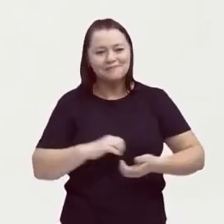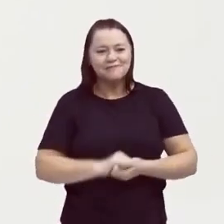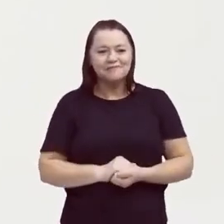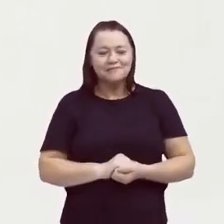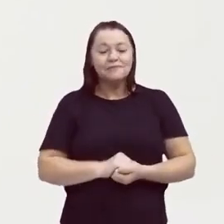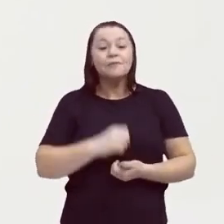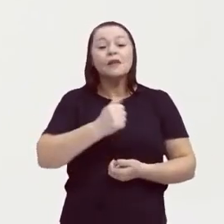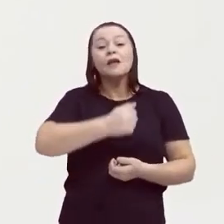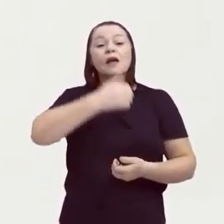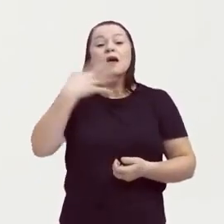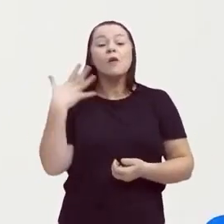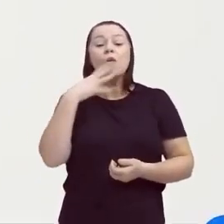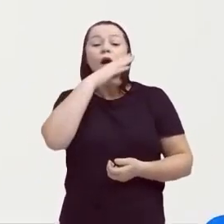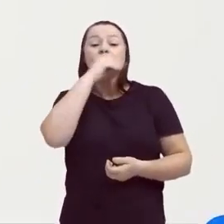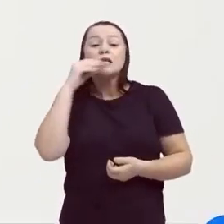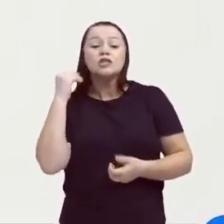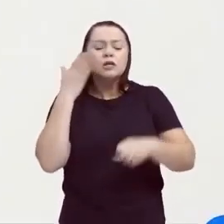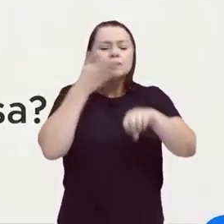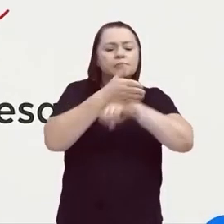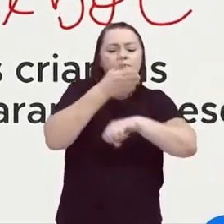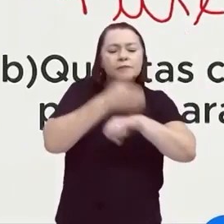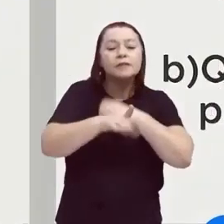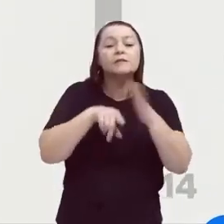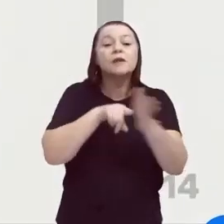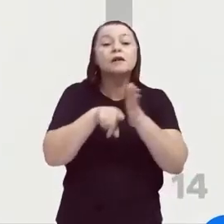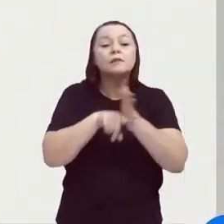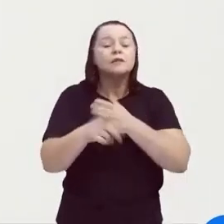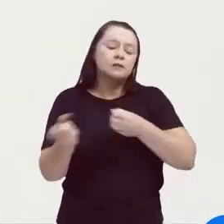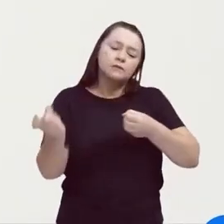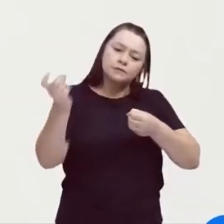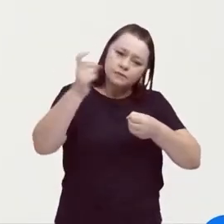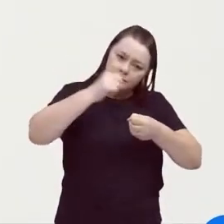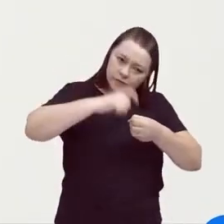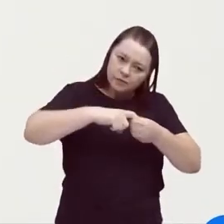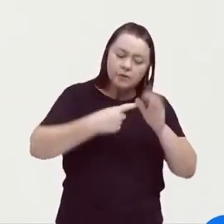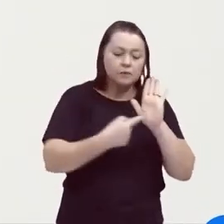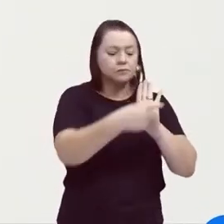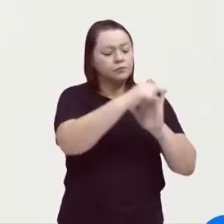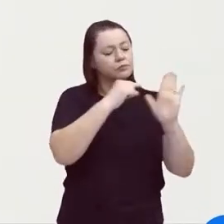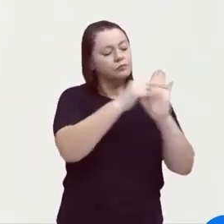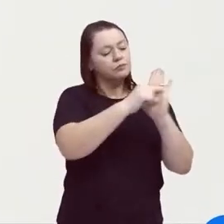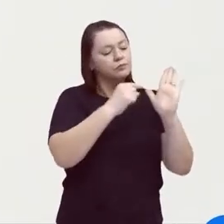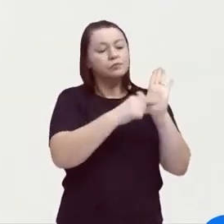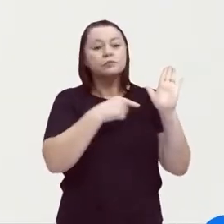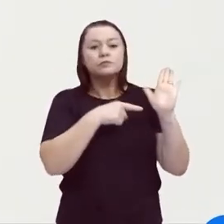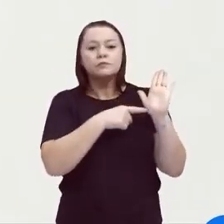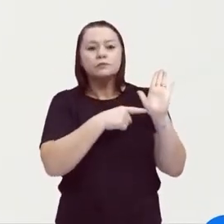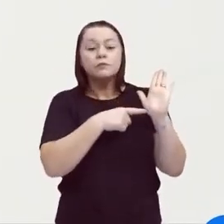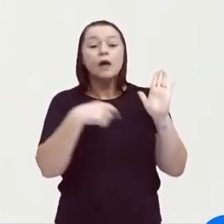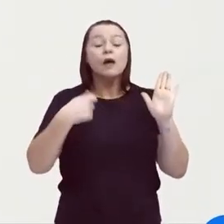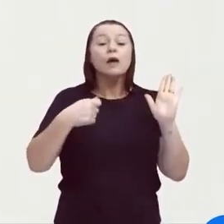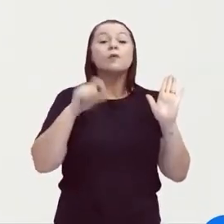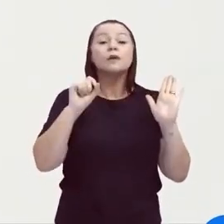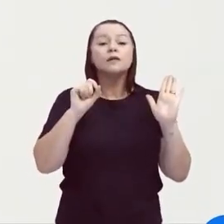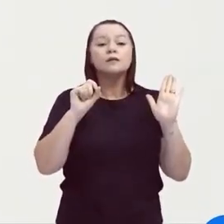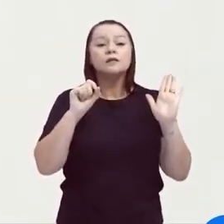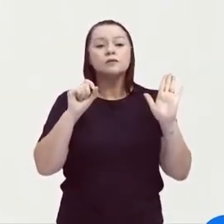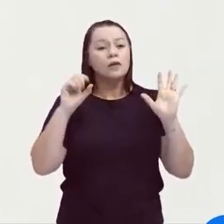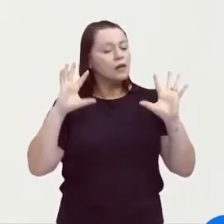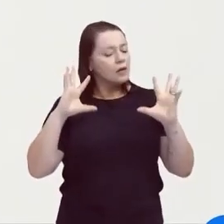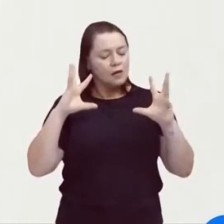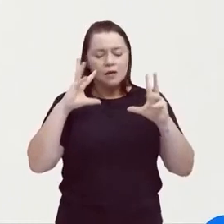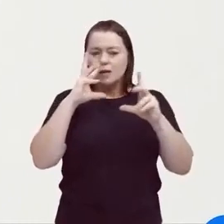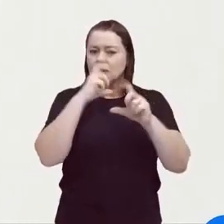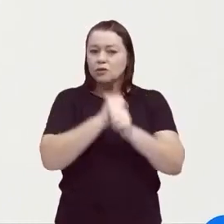crianças participaram da pesquisa? Bom, voltamos à tabela. E aí eu vou ter que fazer o quê? Somar todo